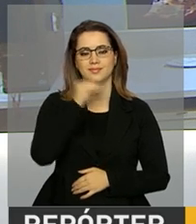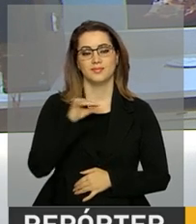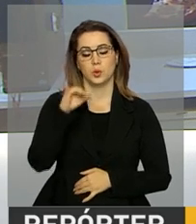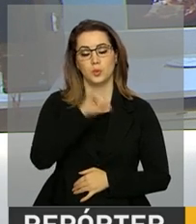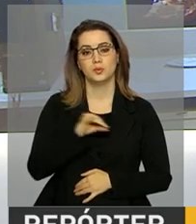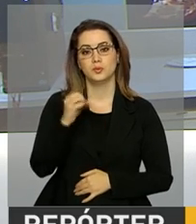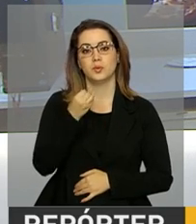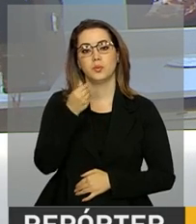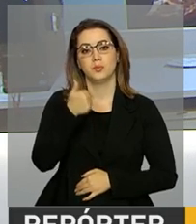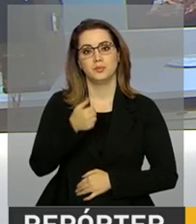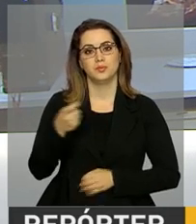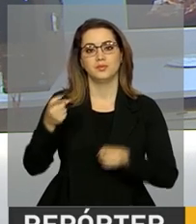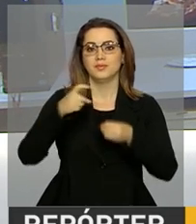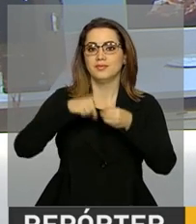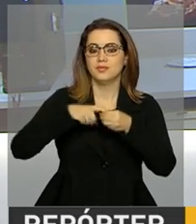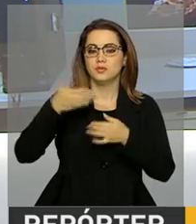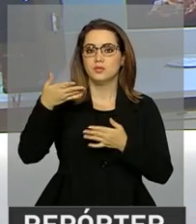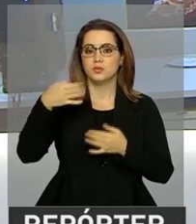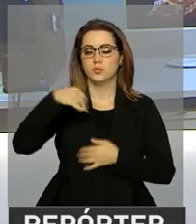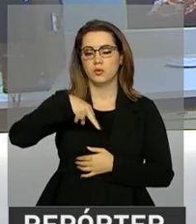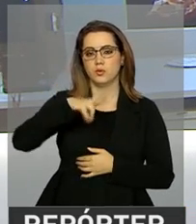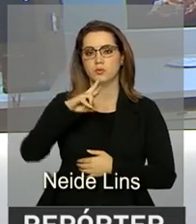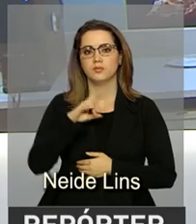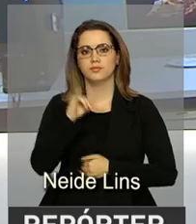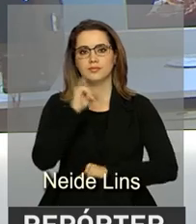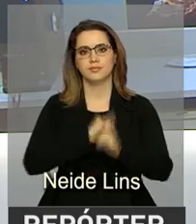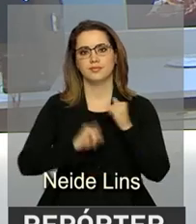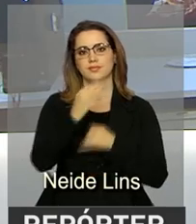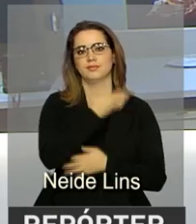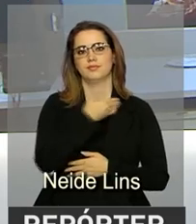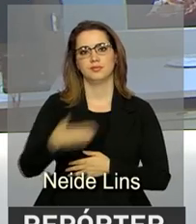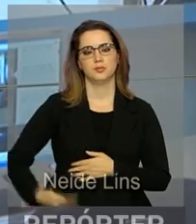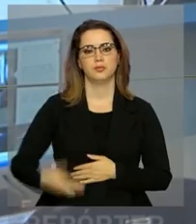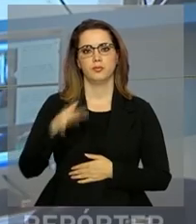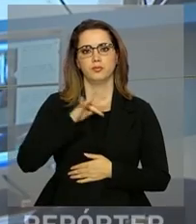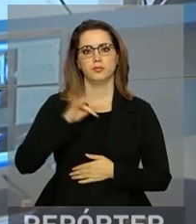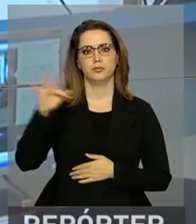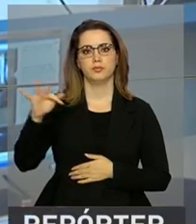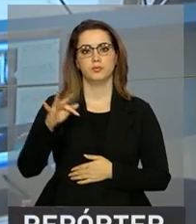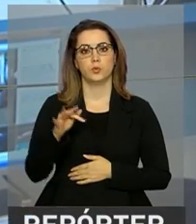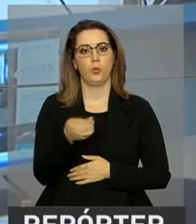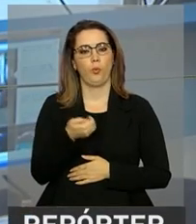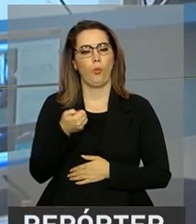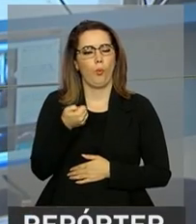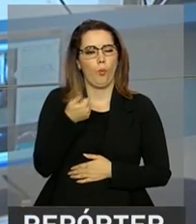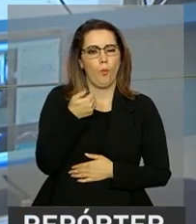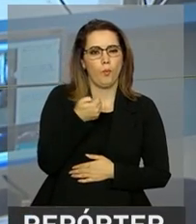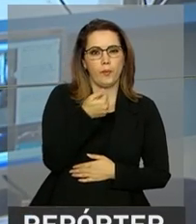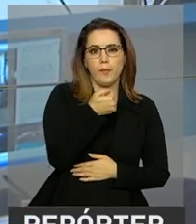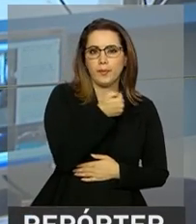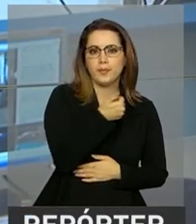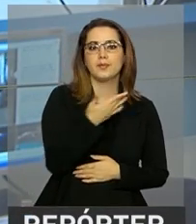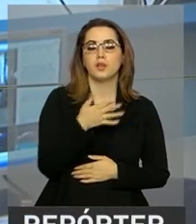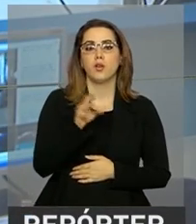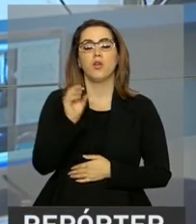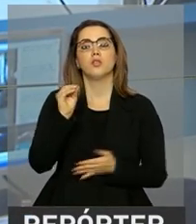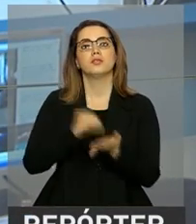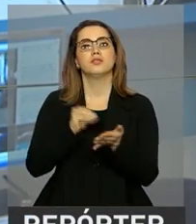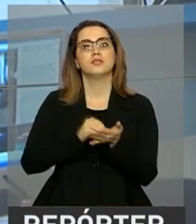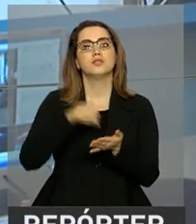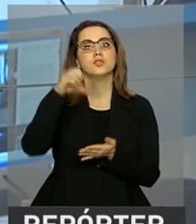Olá, estamos de volta com o repórter NBR e as notícias do governo federal. Contagem regressiva. Faltam menos